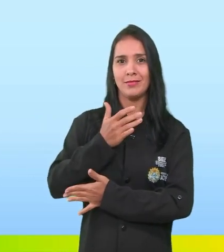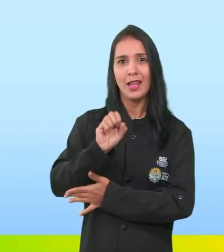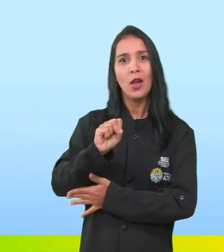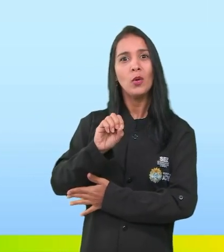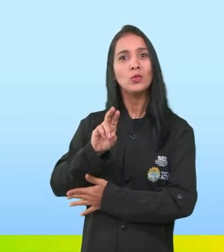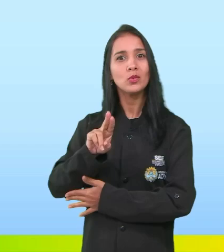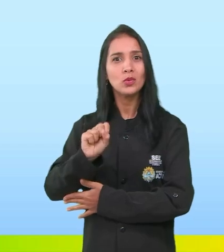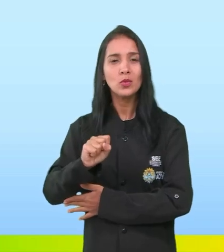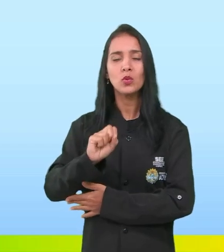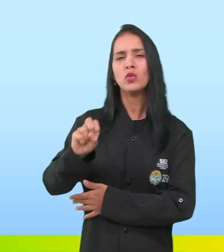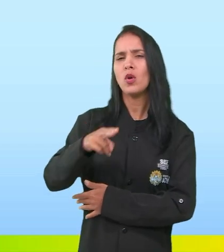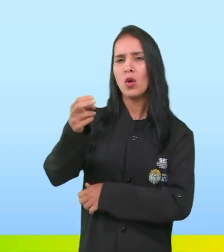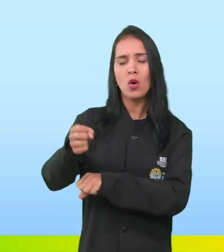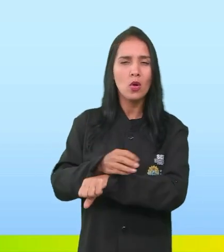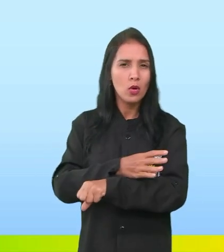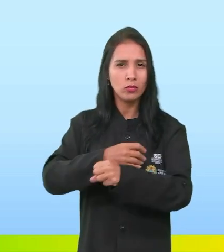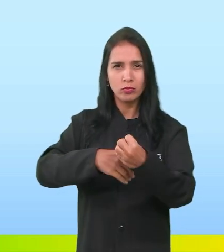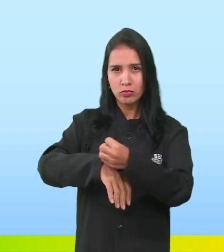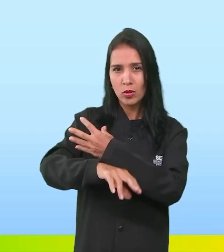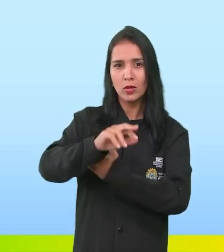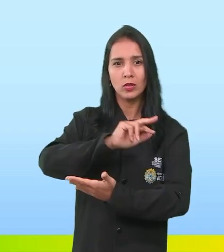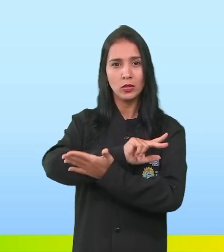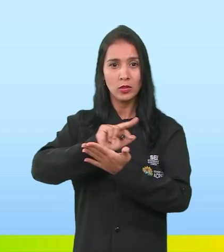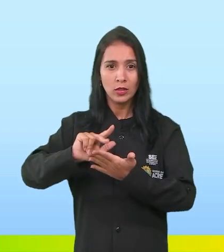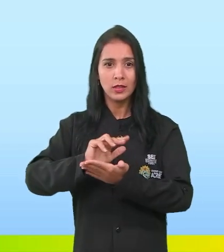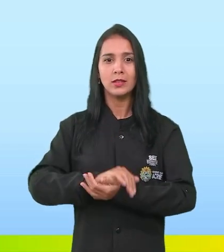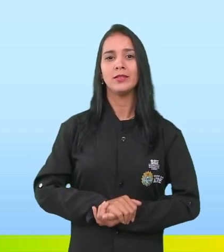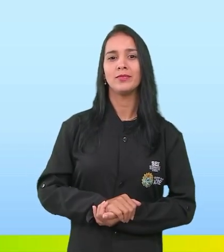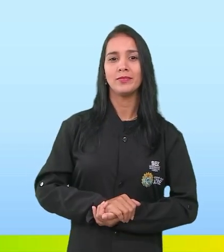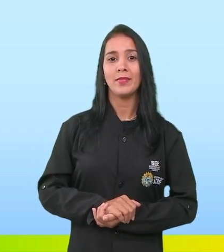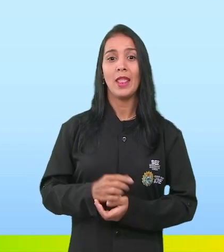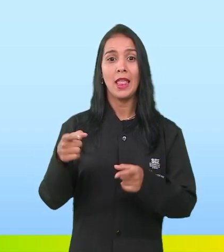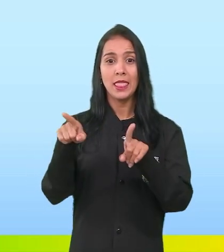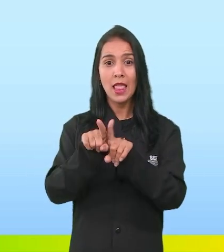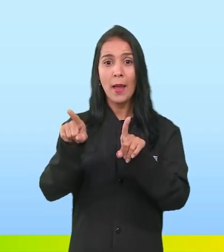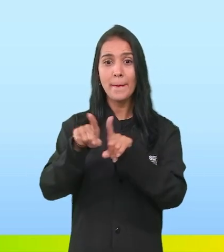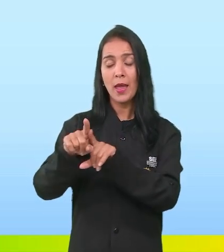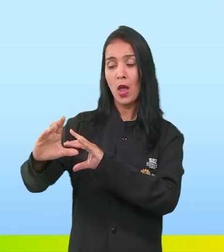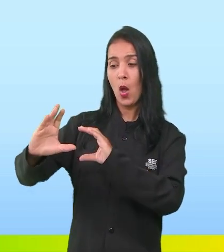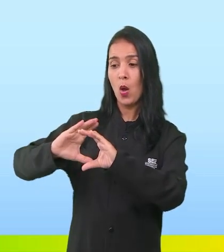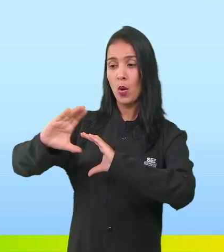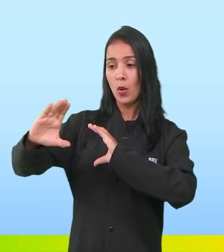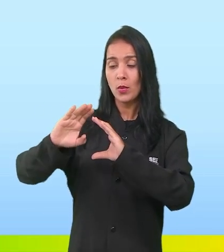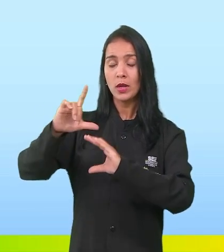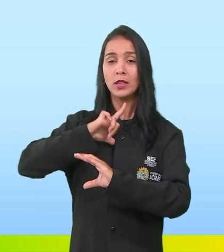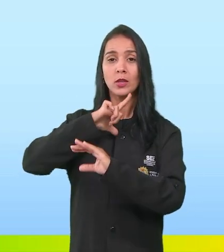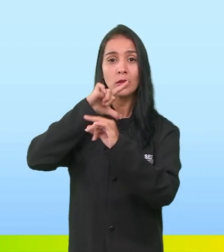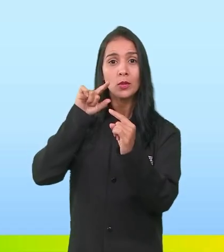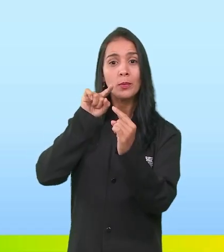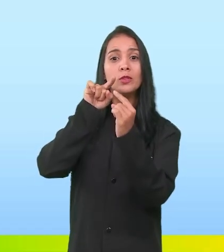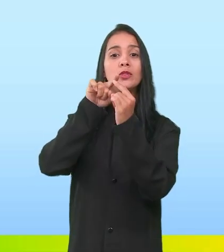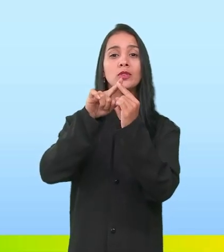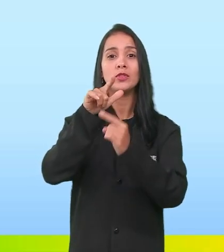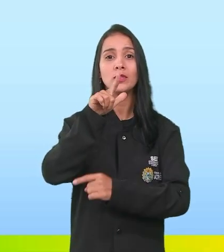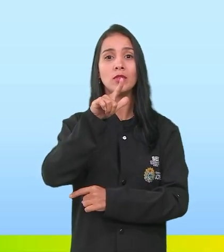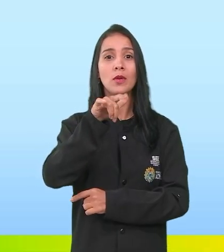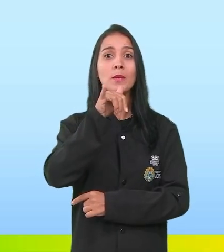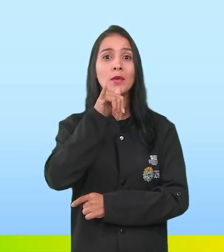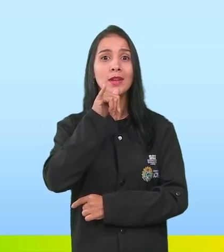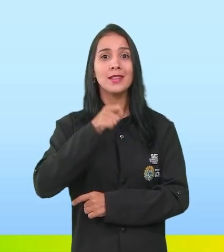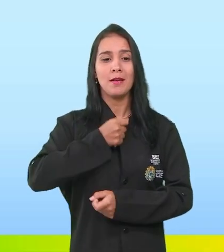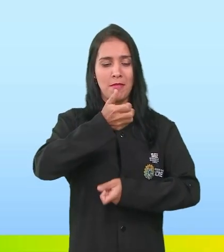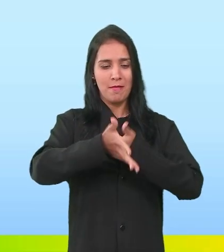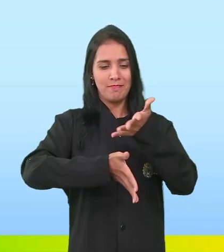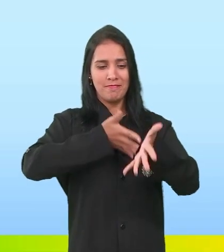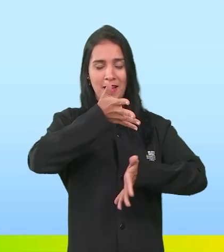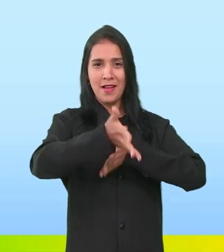outras emoções. Deliberada, comunicação intencional, por exemplo, a linguagem de sinais, porque